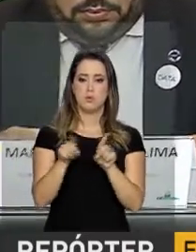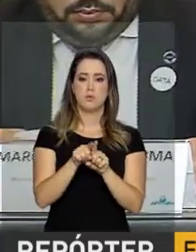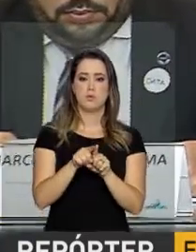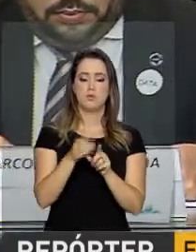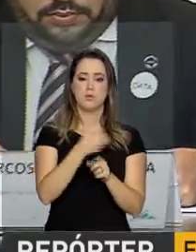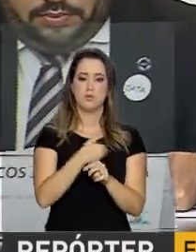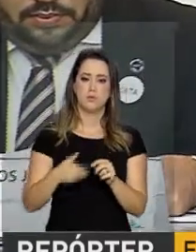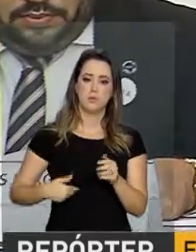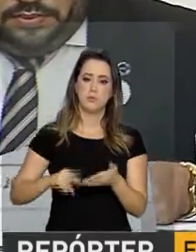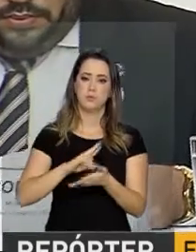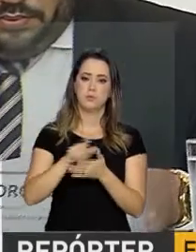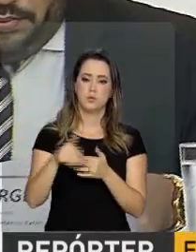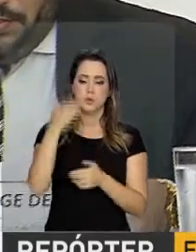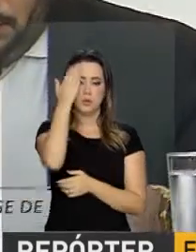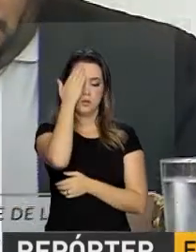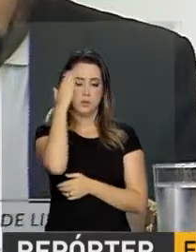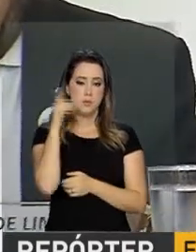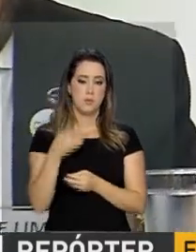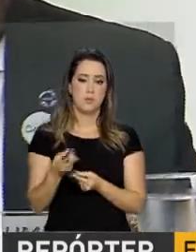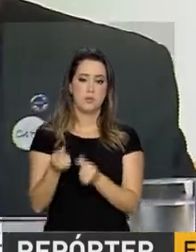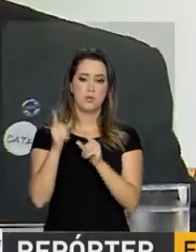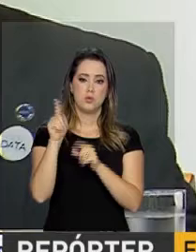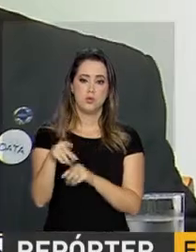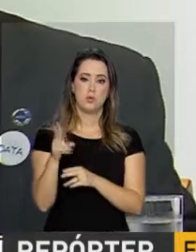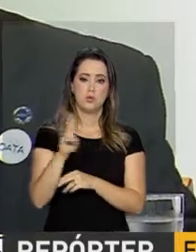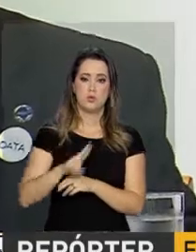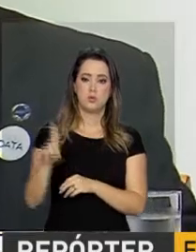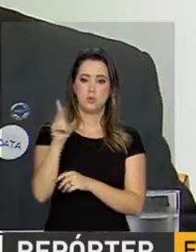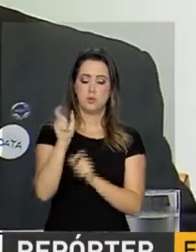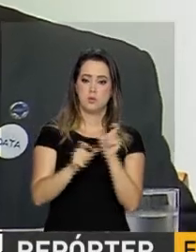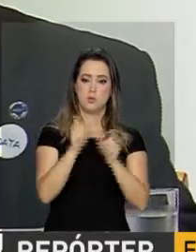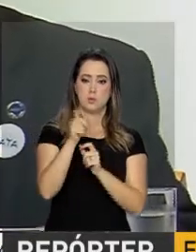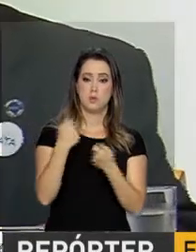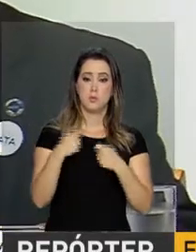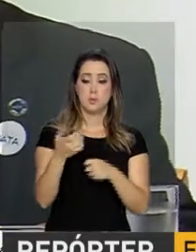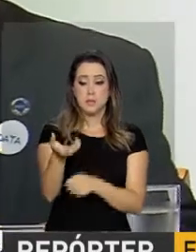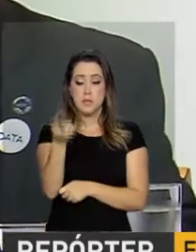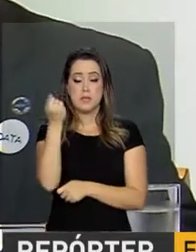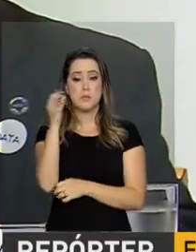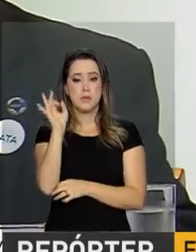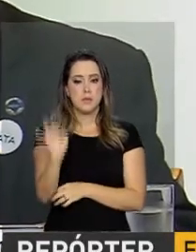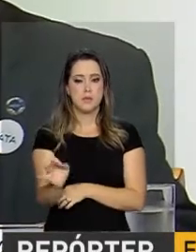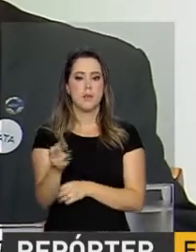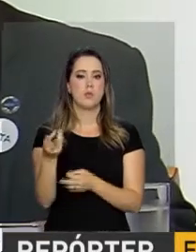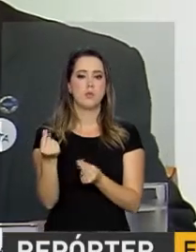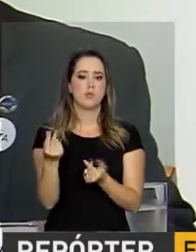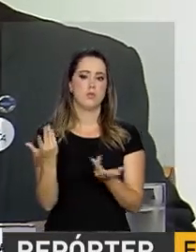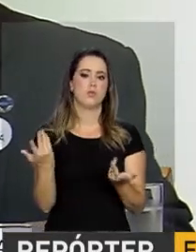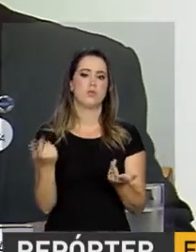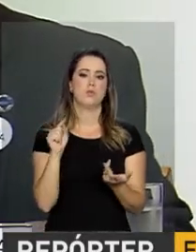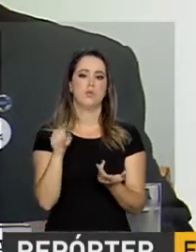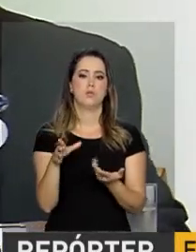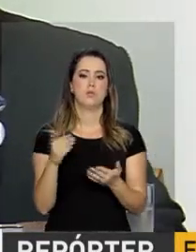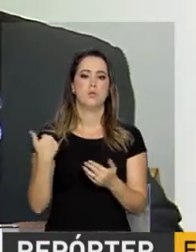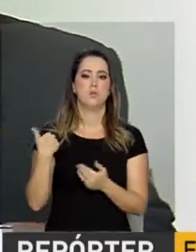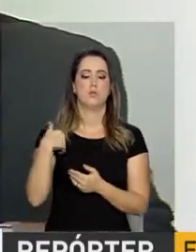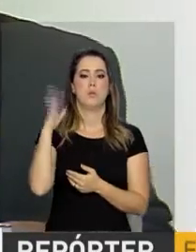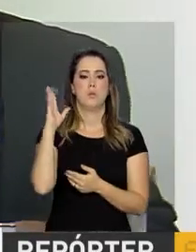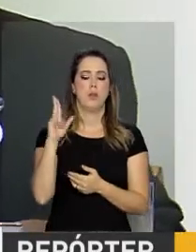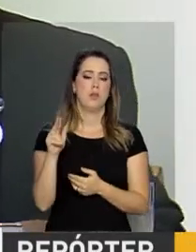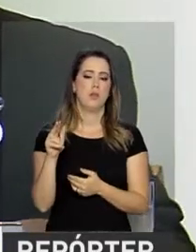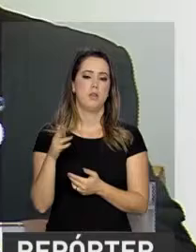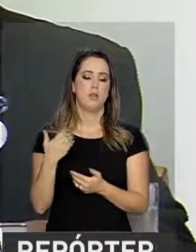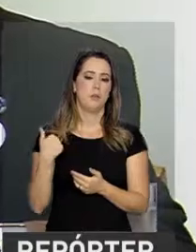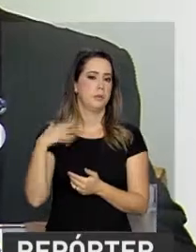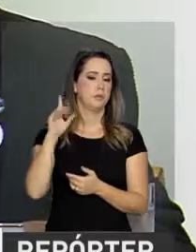geral saber se os recursos alocados também para as pessoas que deveriam receber realmente esses recursos é isso mais do que nunca é